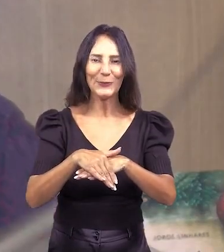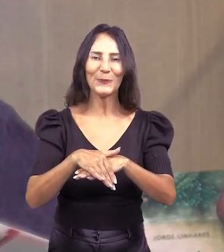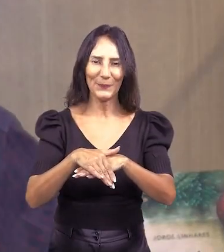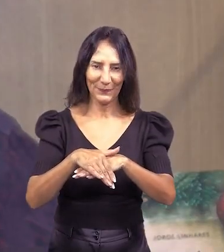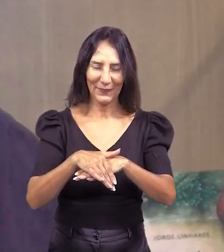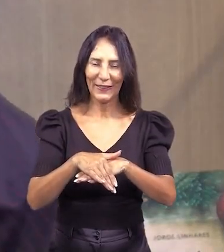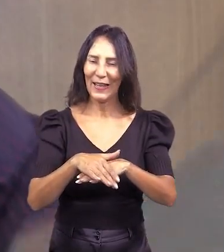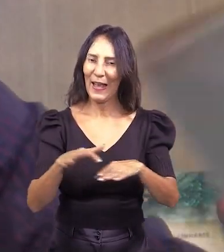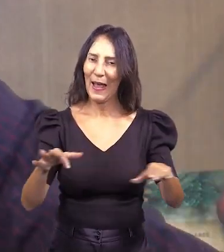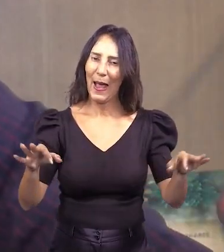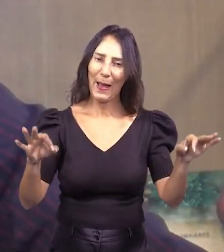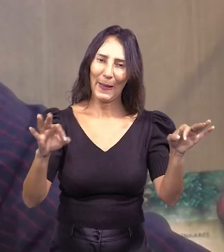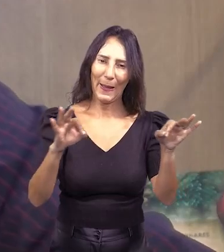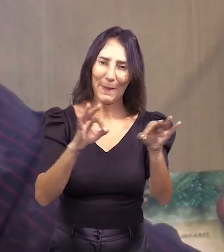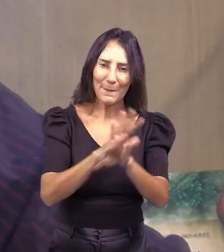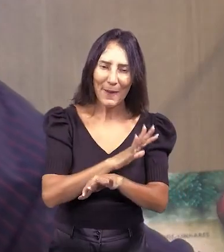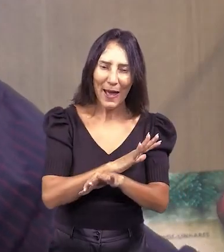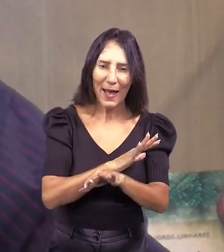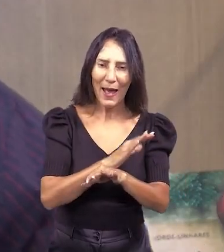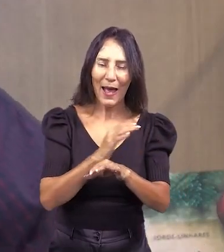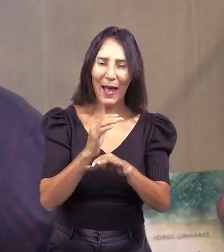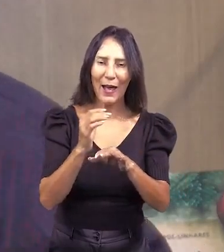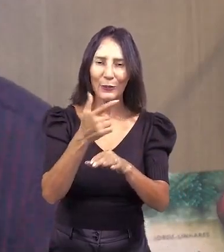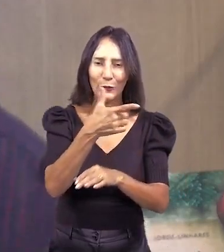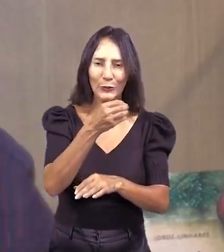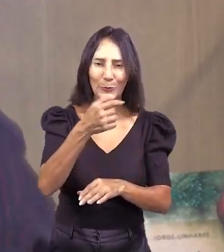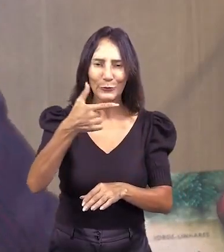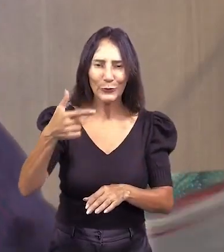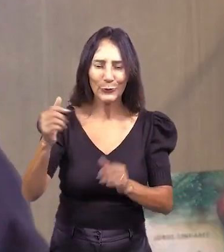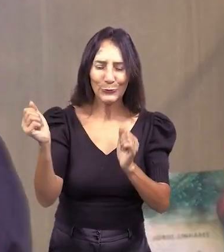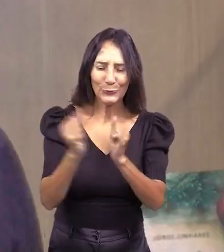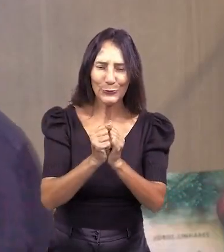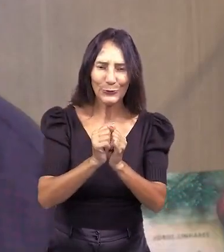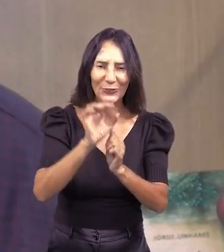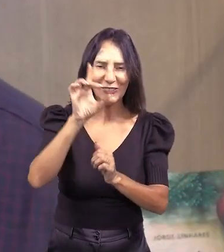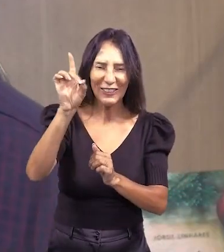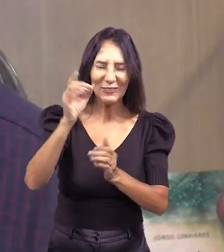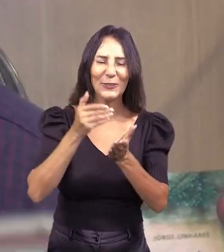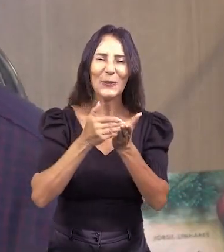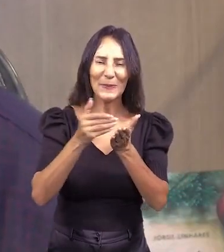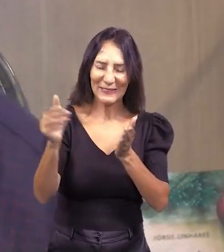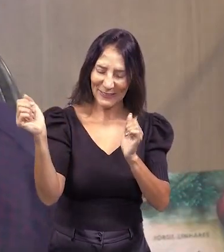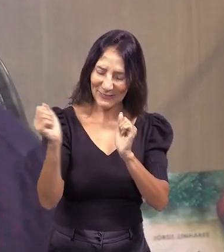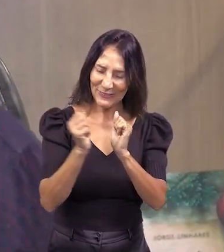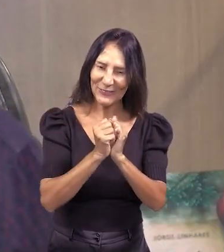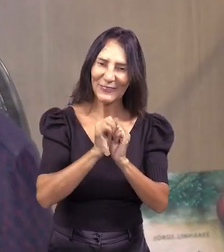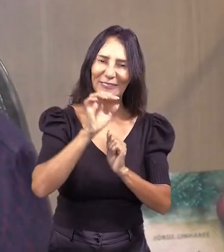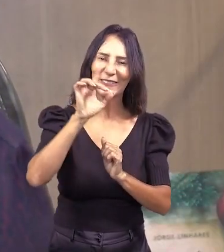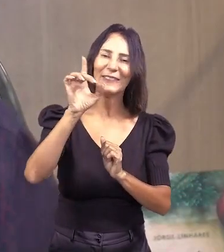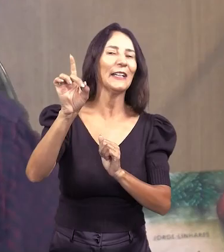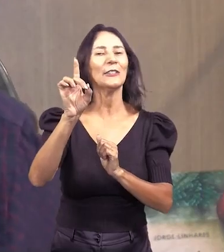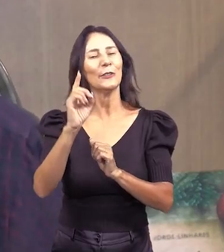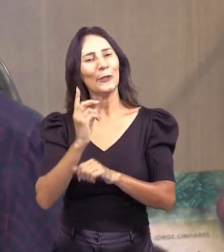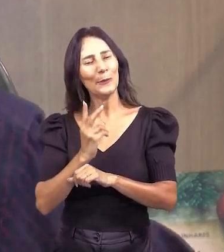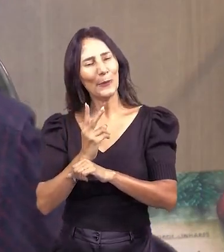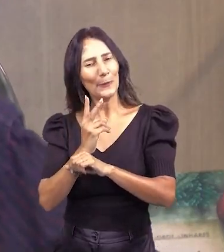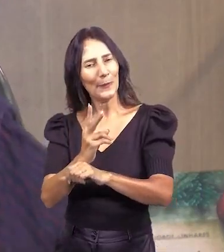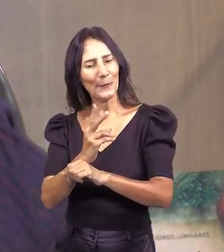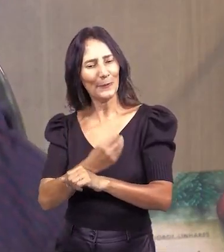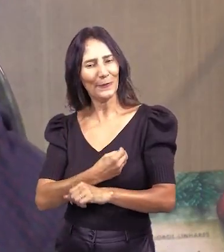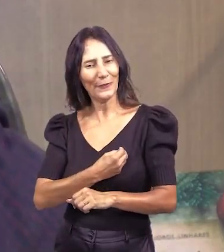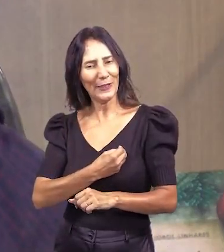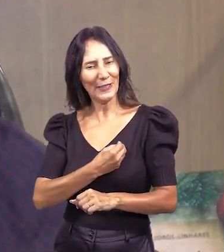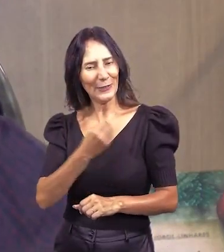Vamos terminar o ano com Deus e vamos começar o ano com a presença de Deus, buscando uma